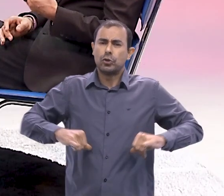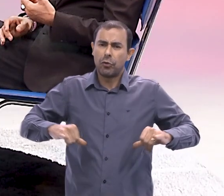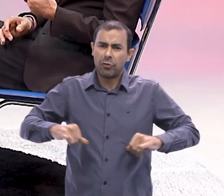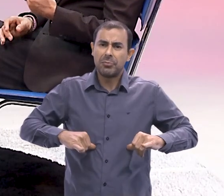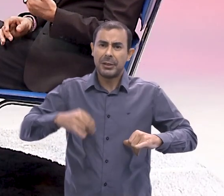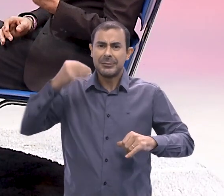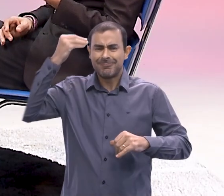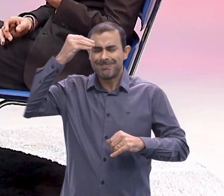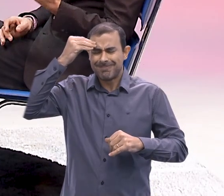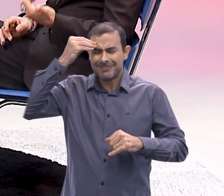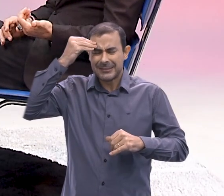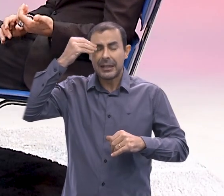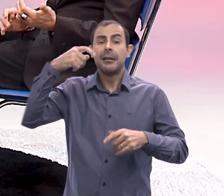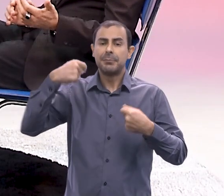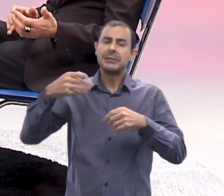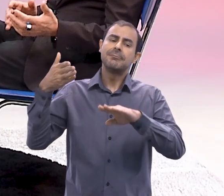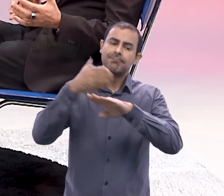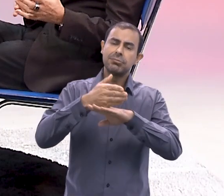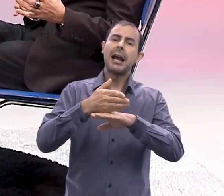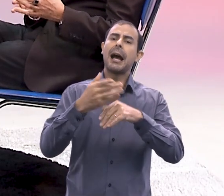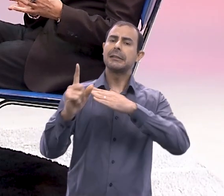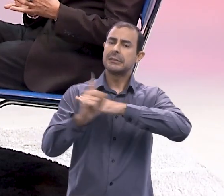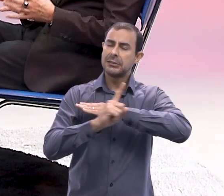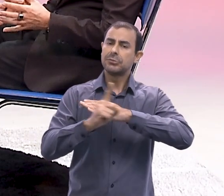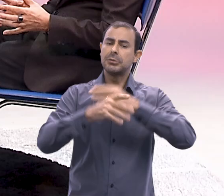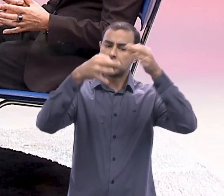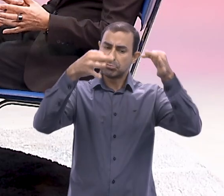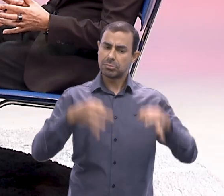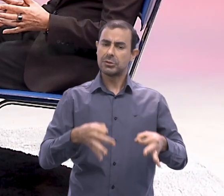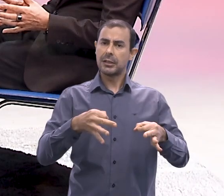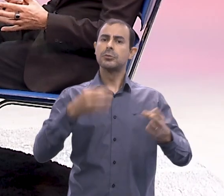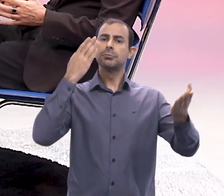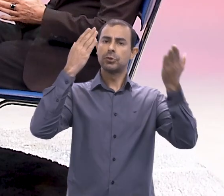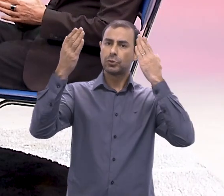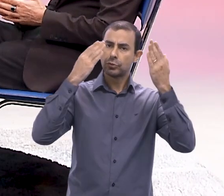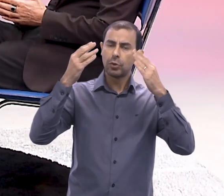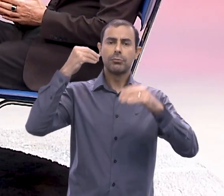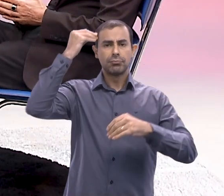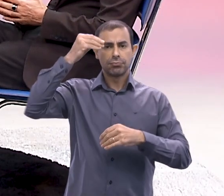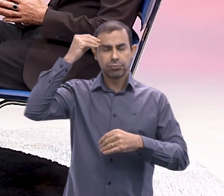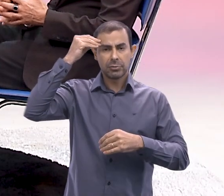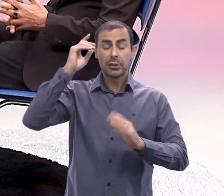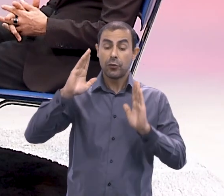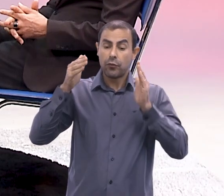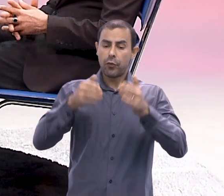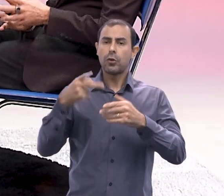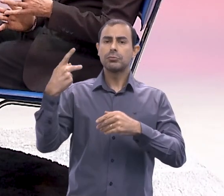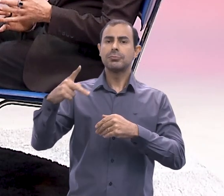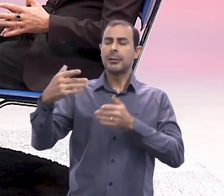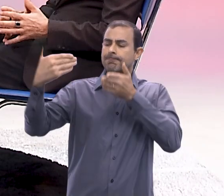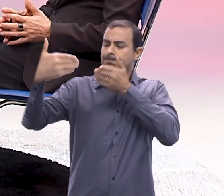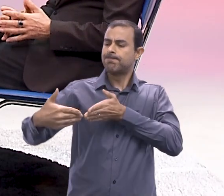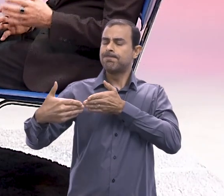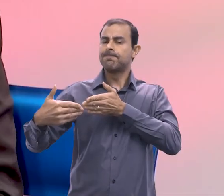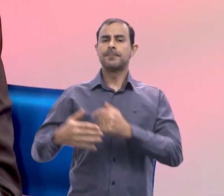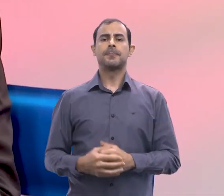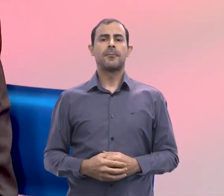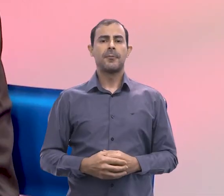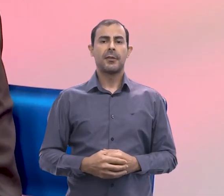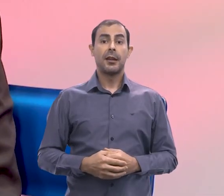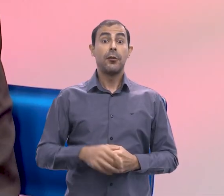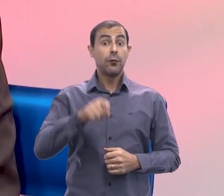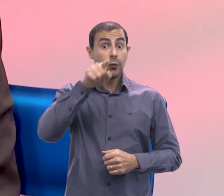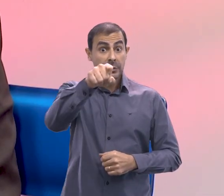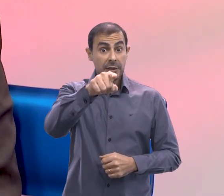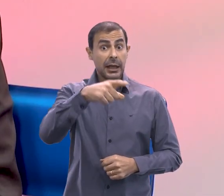clínico e um atendimento técnico voltado para a sua necessidade. Principalmente, Daiane e ouvintes, e vocês